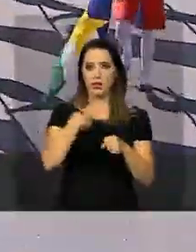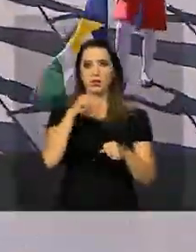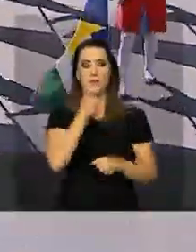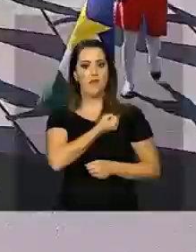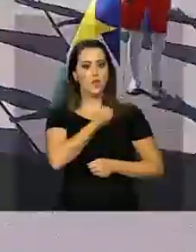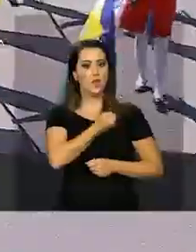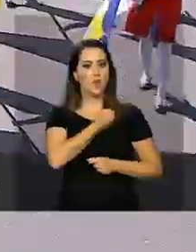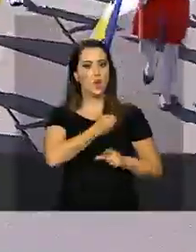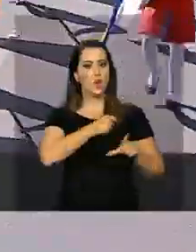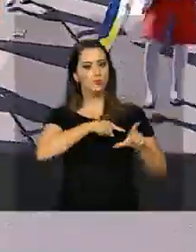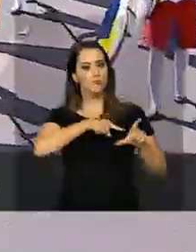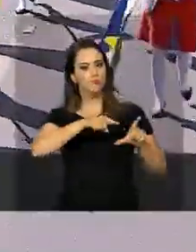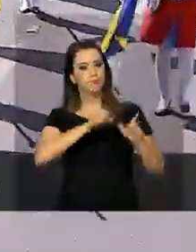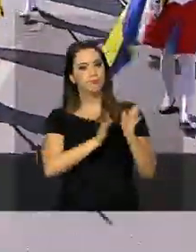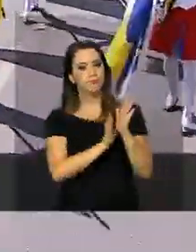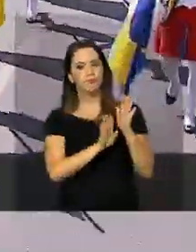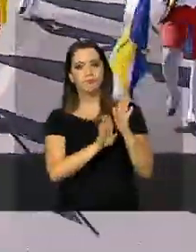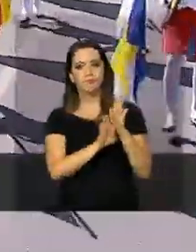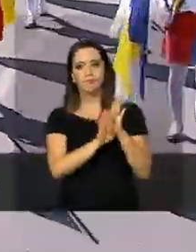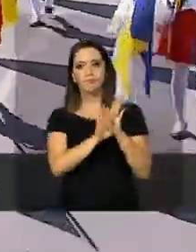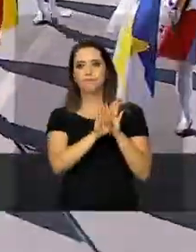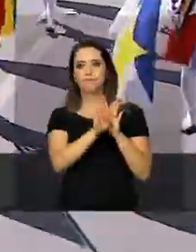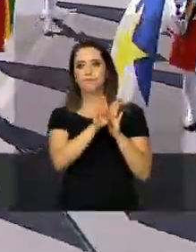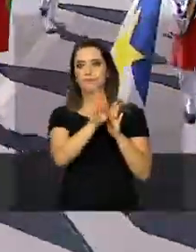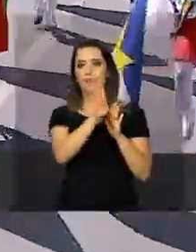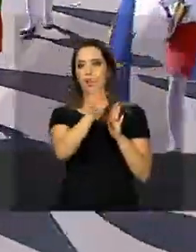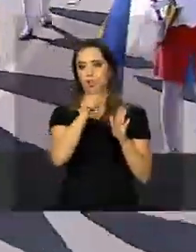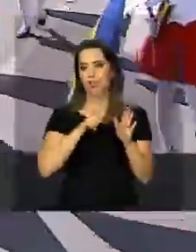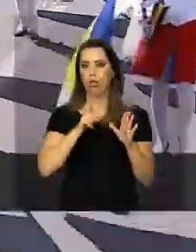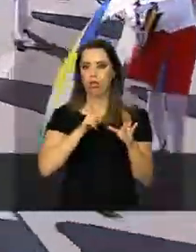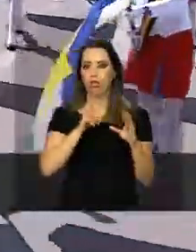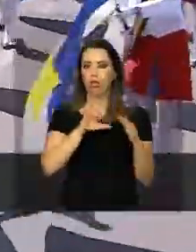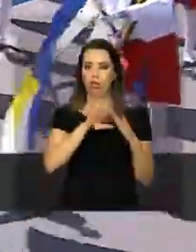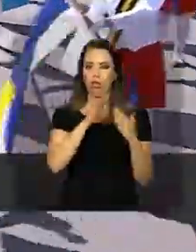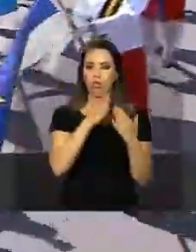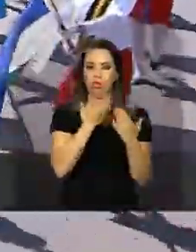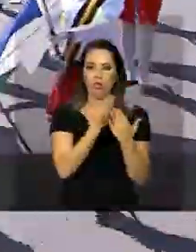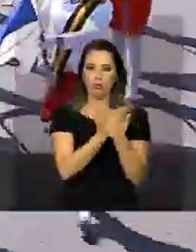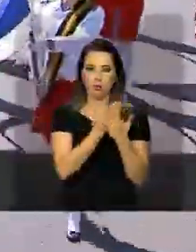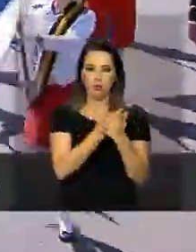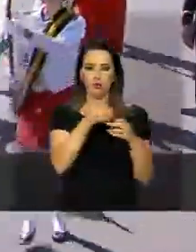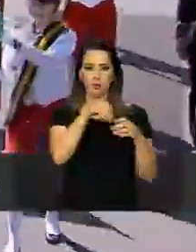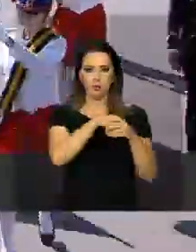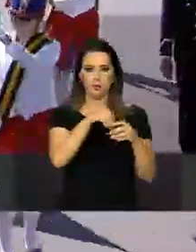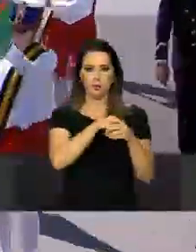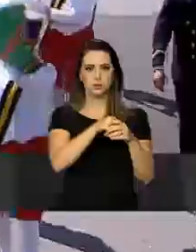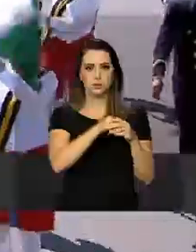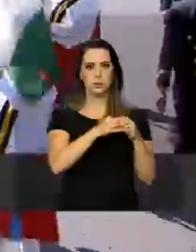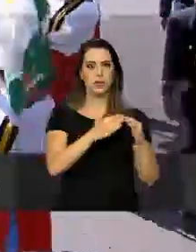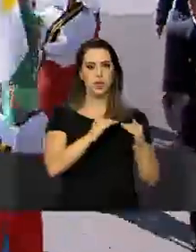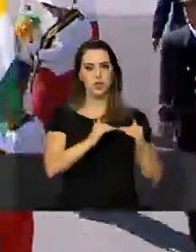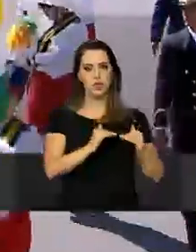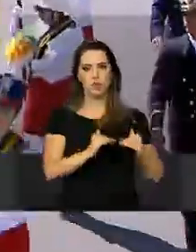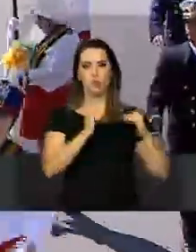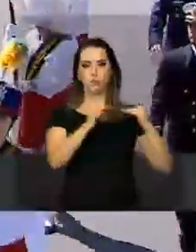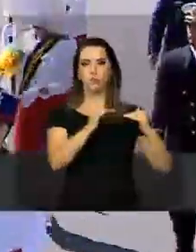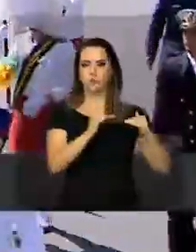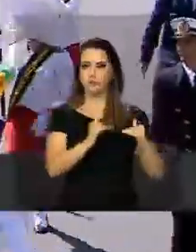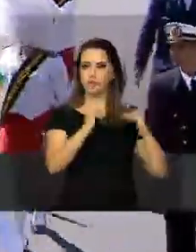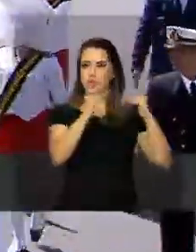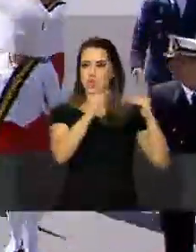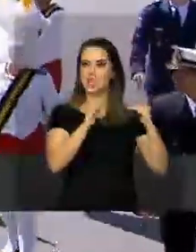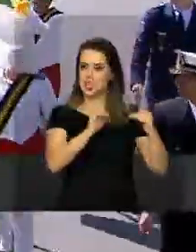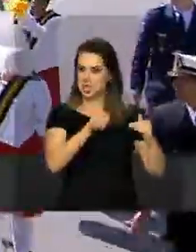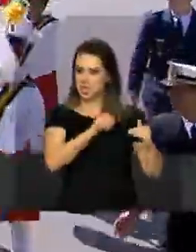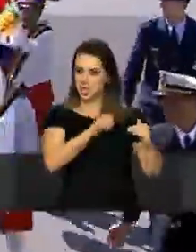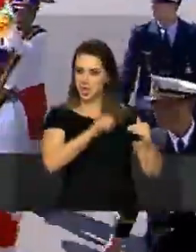eles são todos mensurados, né? E eles vão ascendendo. Colégios militares, eles têm isso na sua característica. Eles têm as promoções conforme os